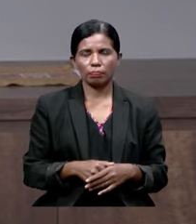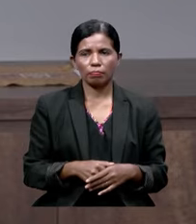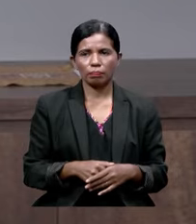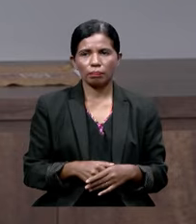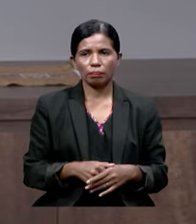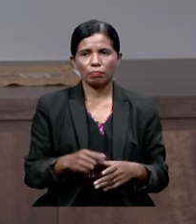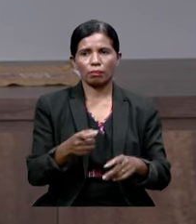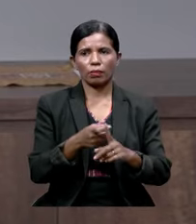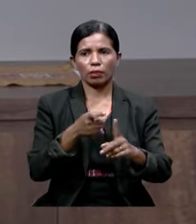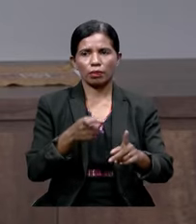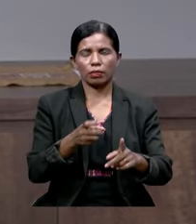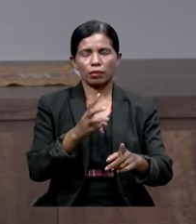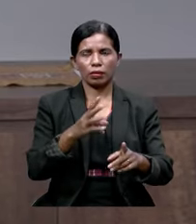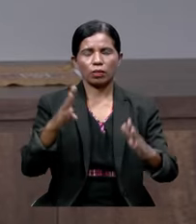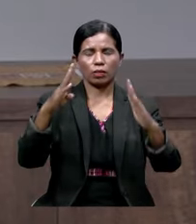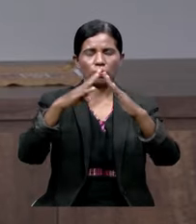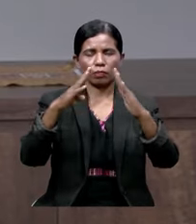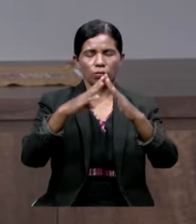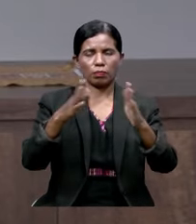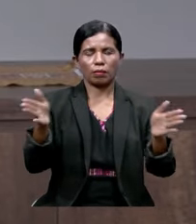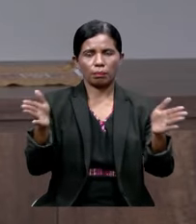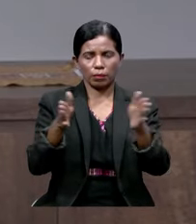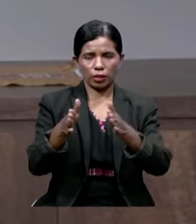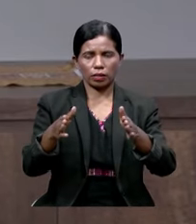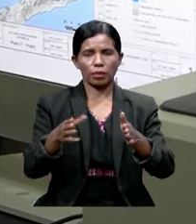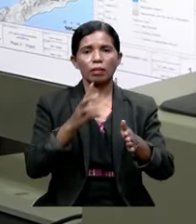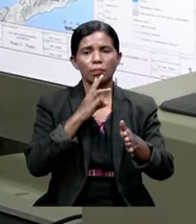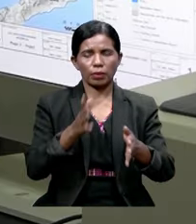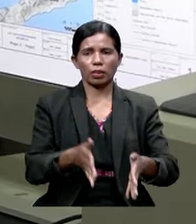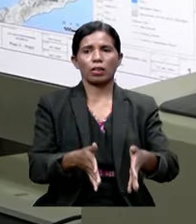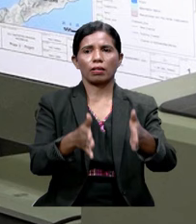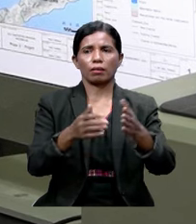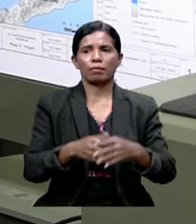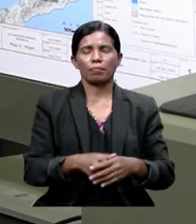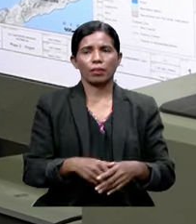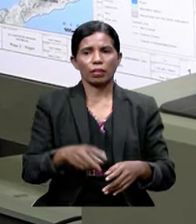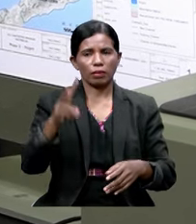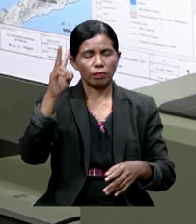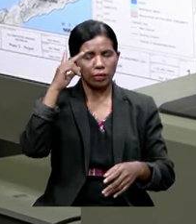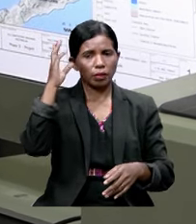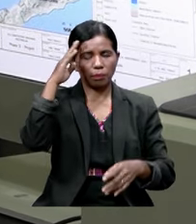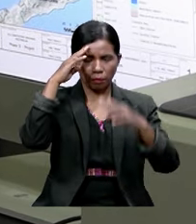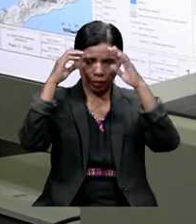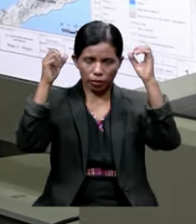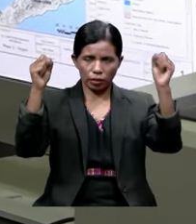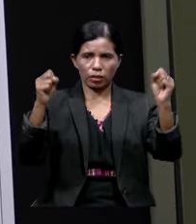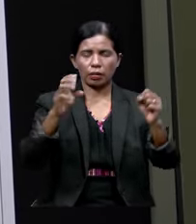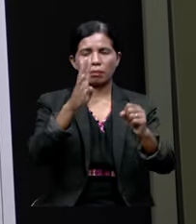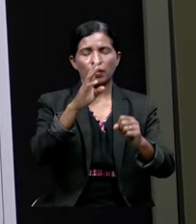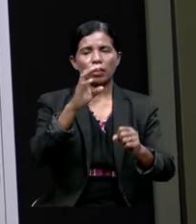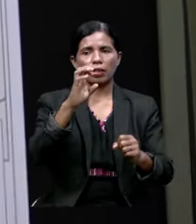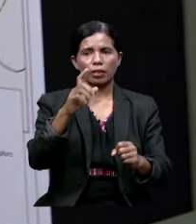impacto se construção humano se ela basic tem que ter tudo para ser tudo. Vice-presidente executivo